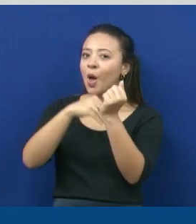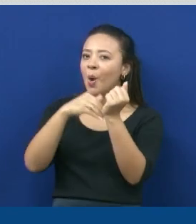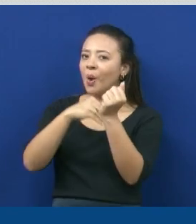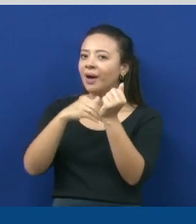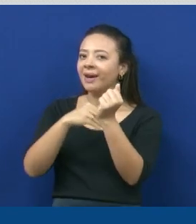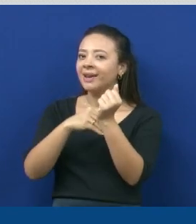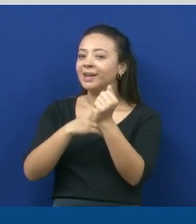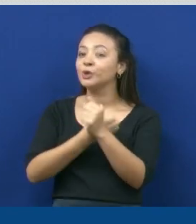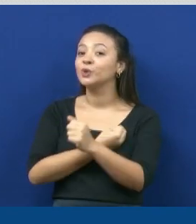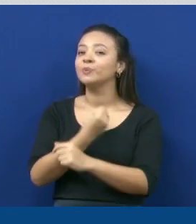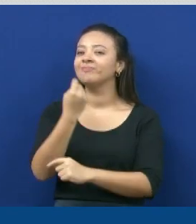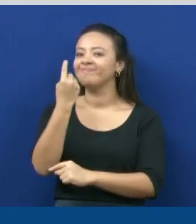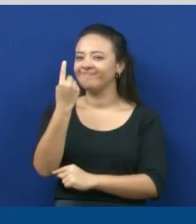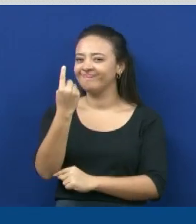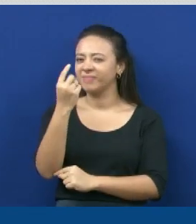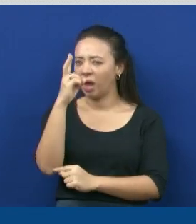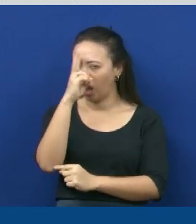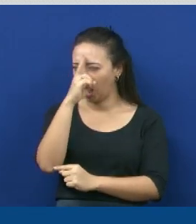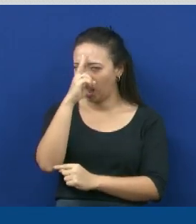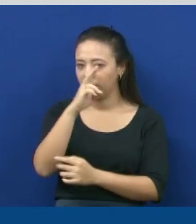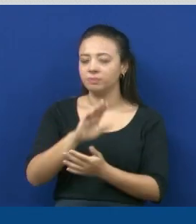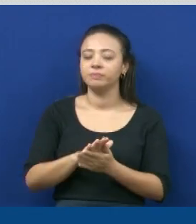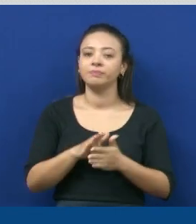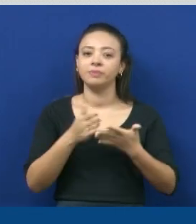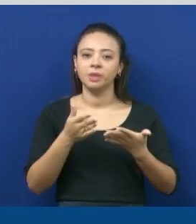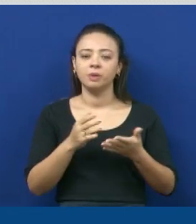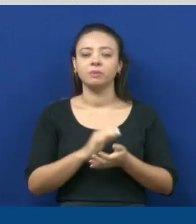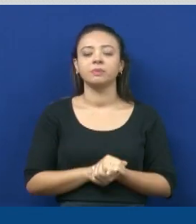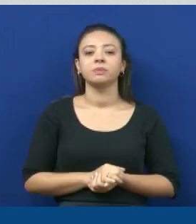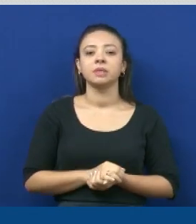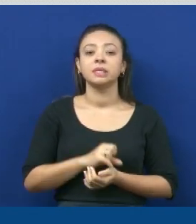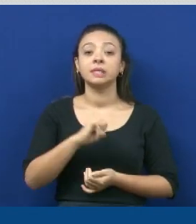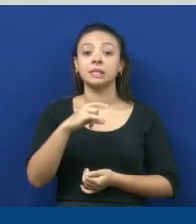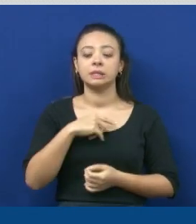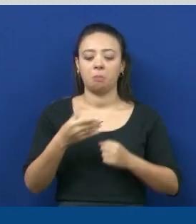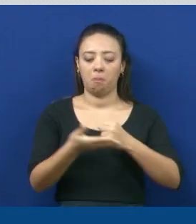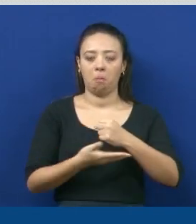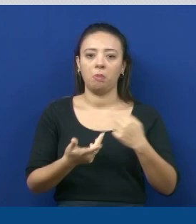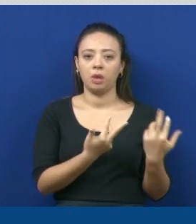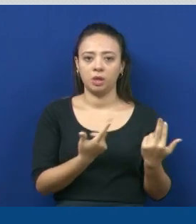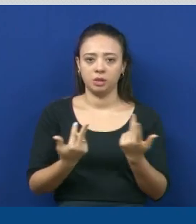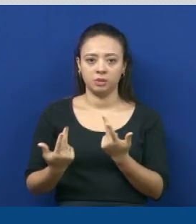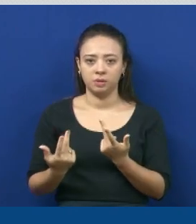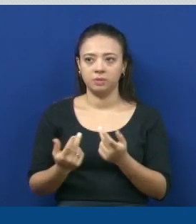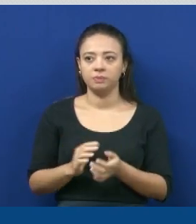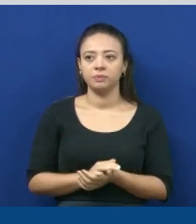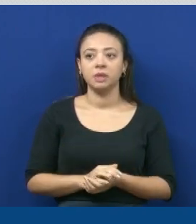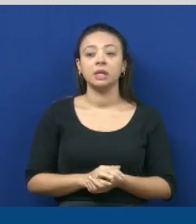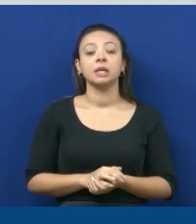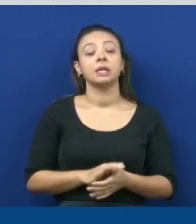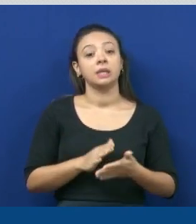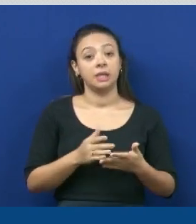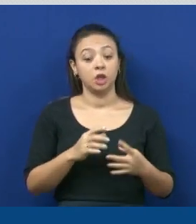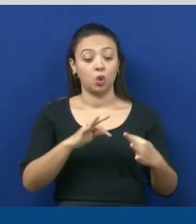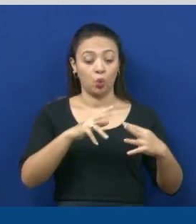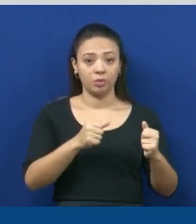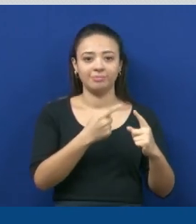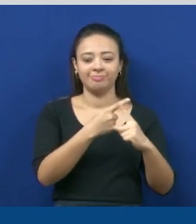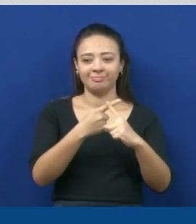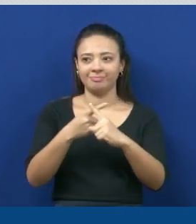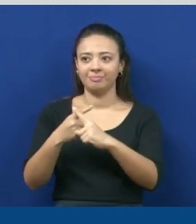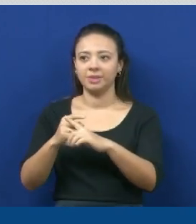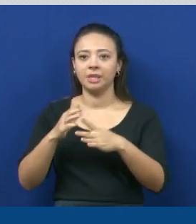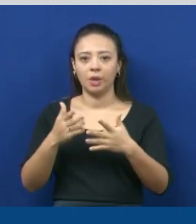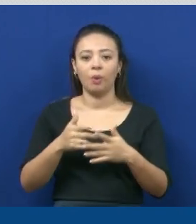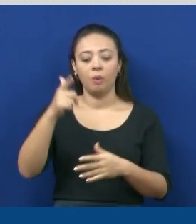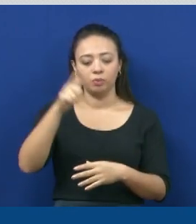número 1. Então, muito bem. O que eu faço, já que as bases são iguais e eu tenho uma multiplicação dessas potências?